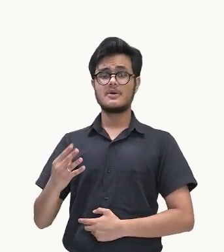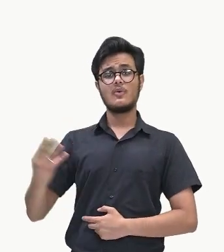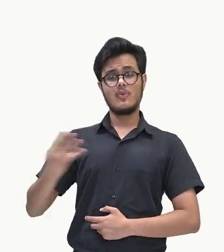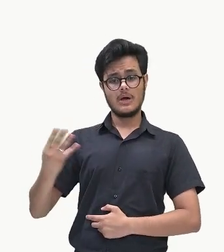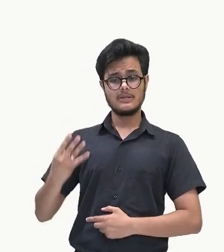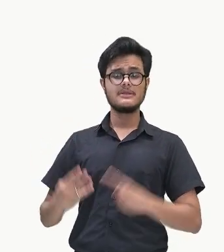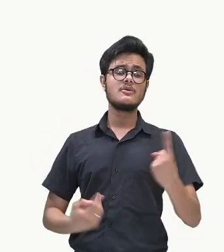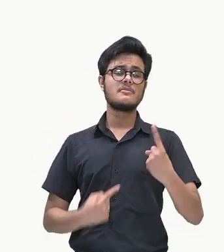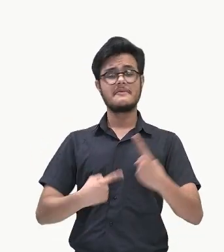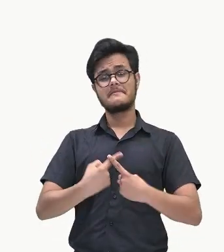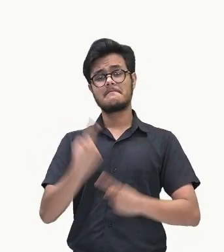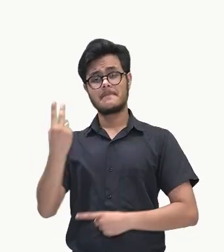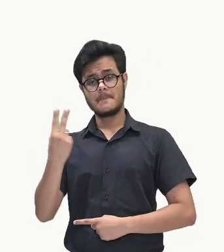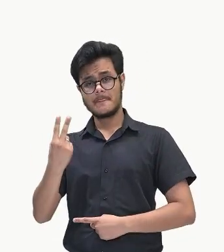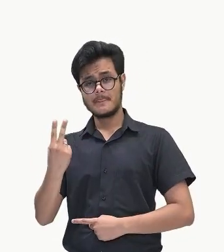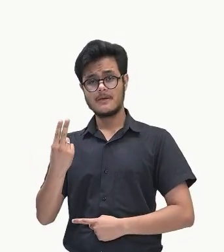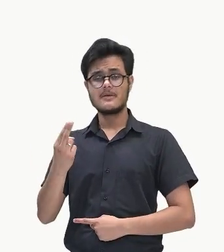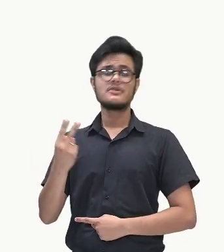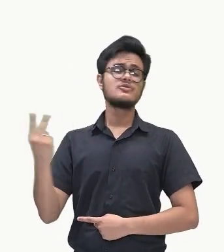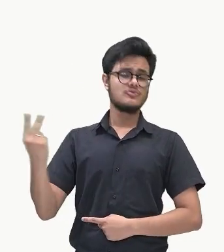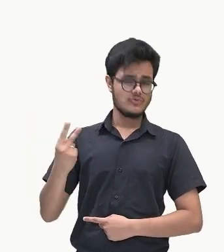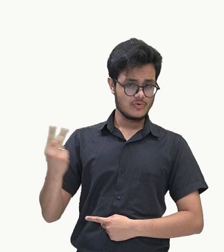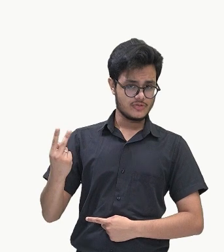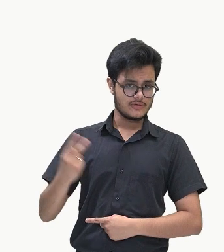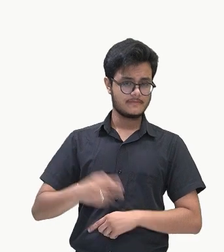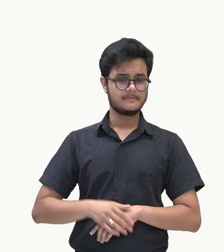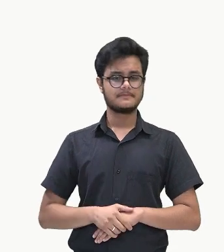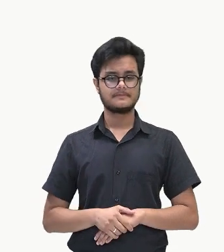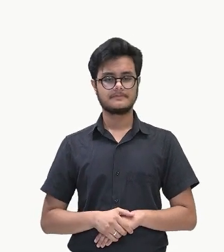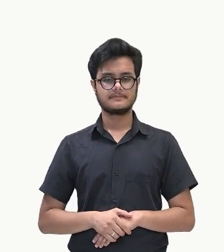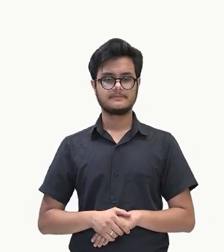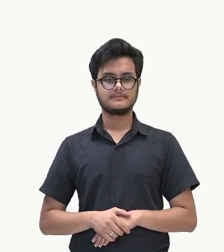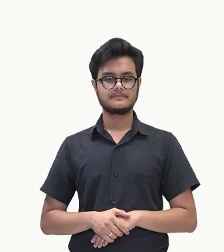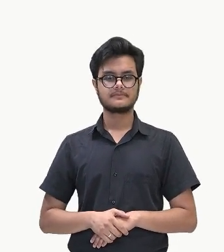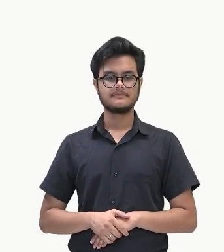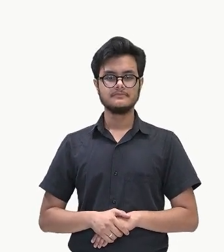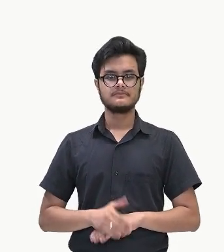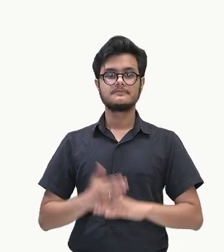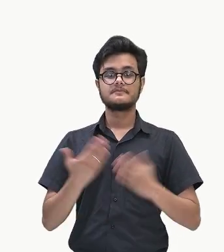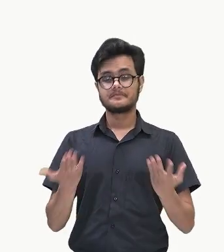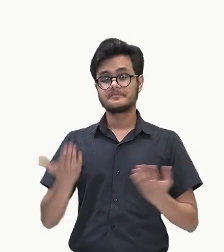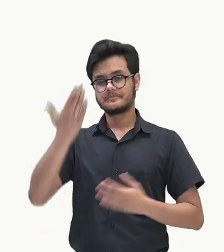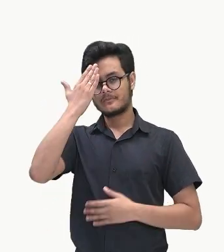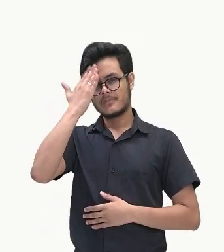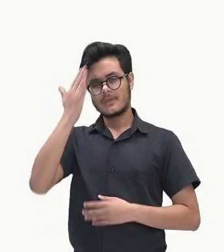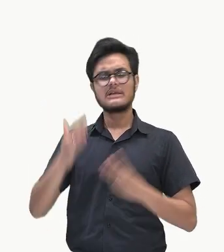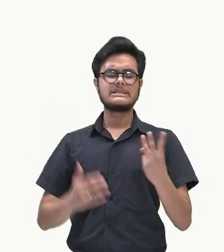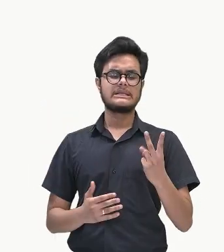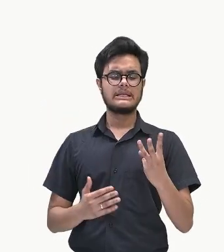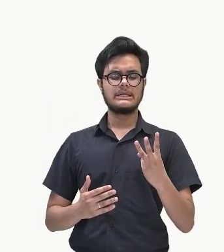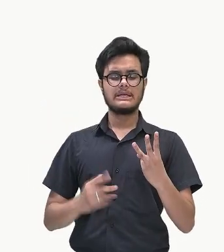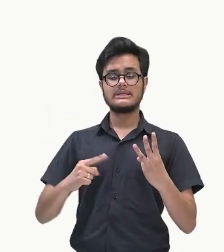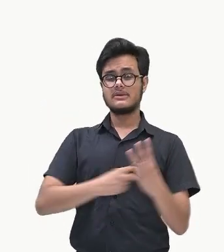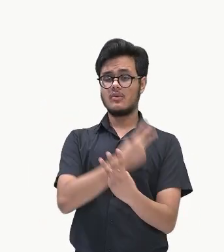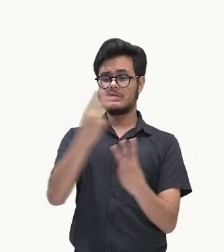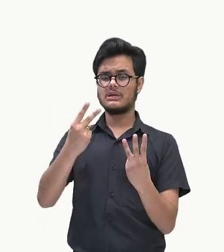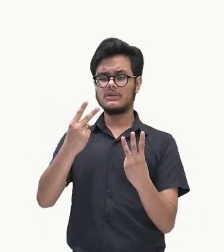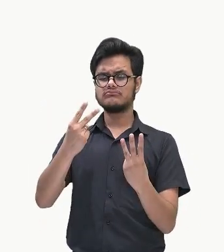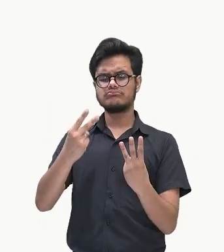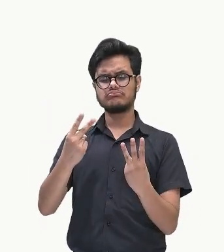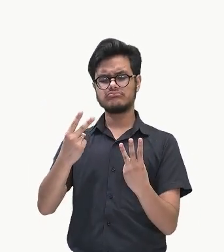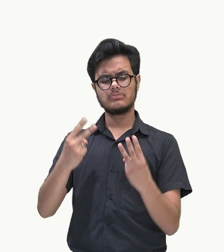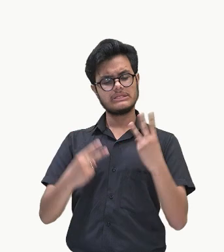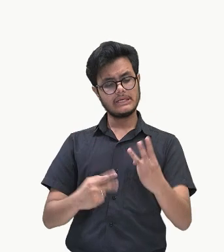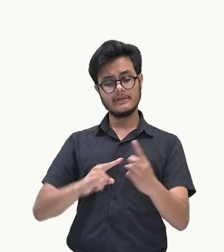vezes 2, 2. Tá bom? Eu sei que 3 ao quadrado é 9.